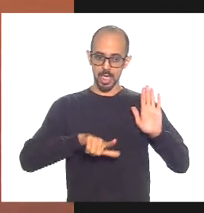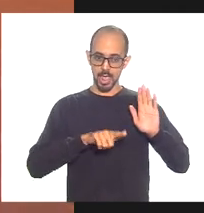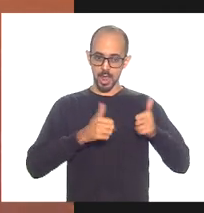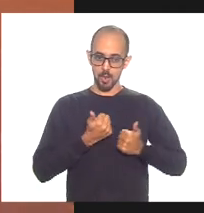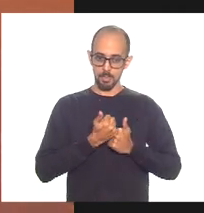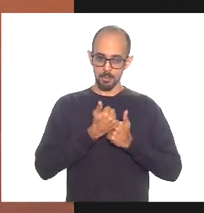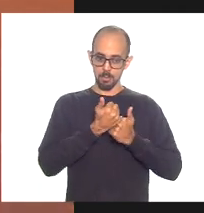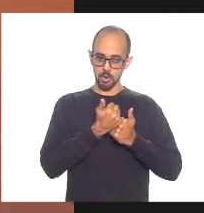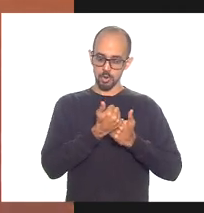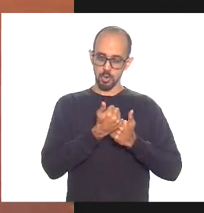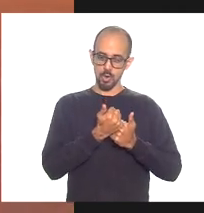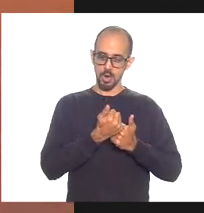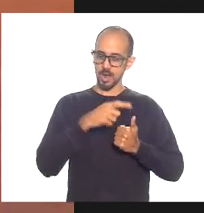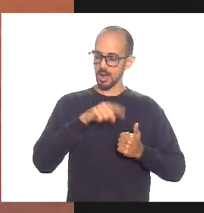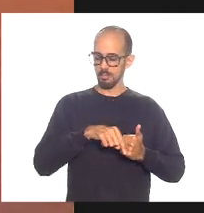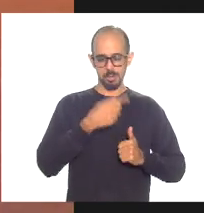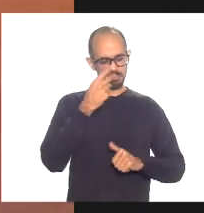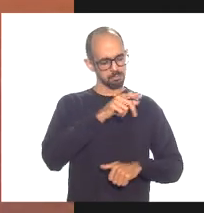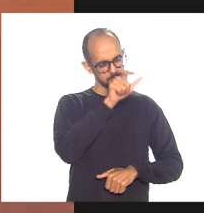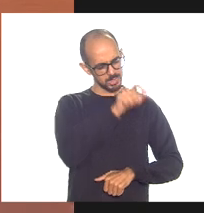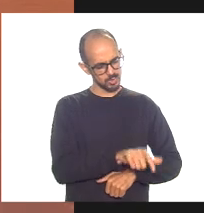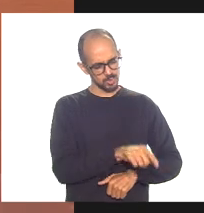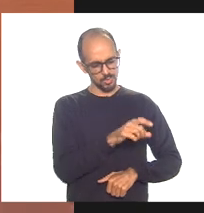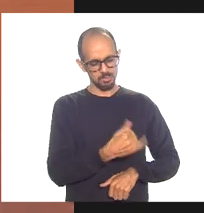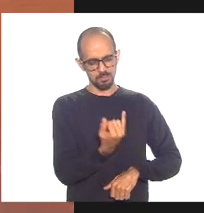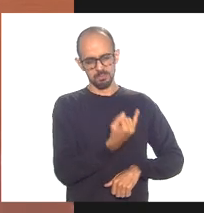E sempre foi uma figura muito grande